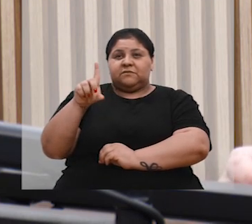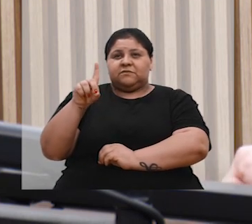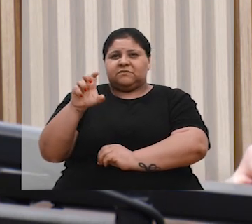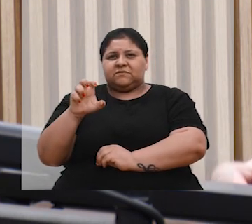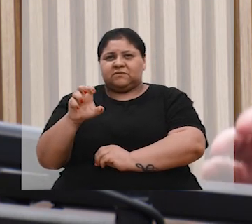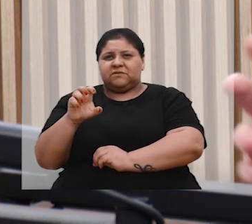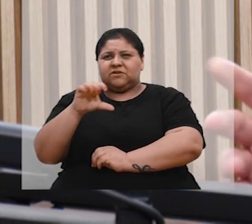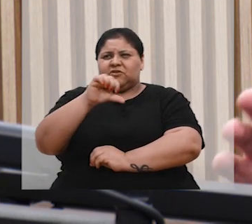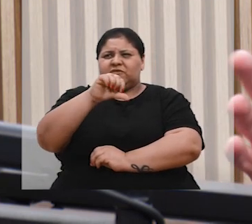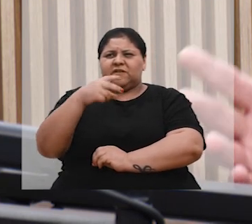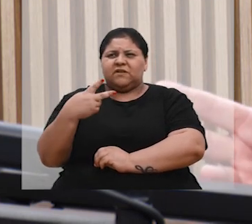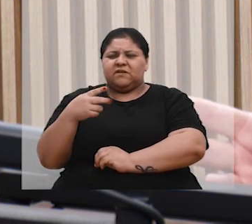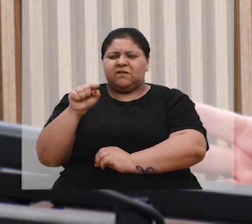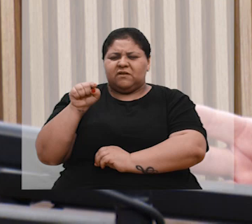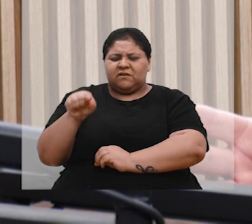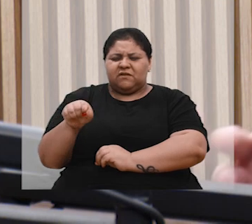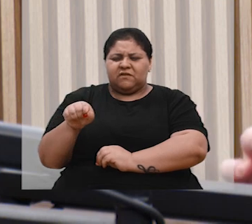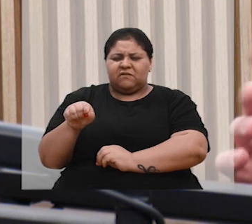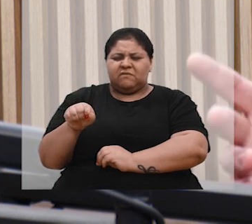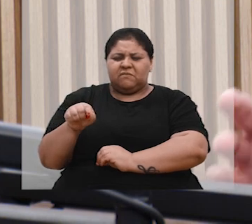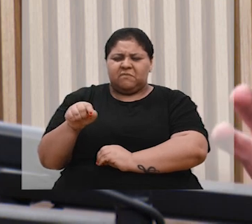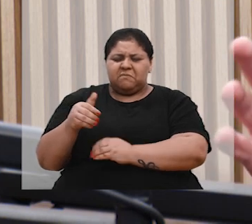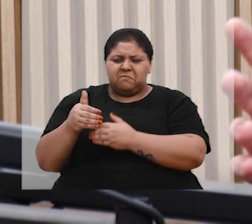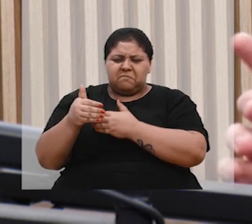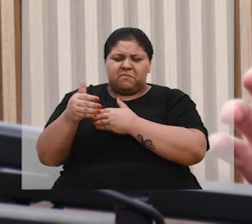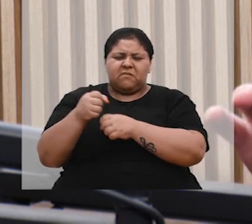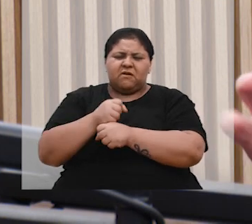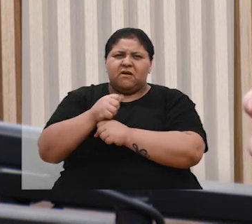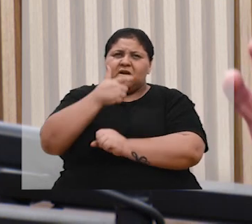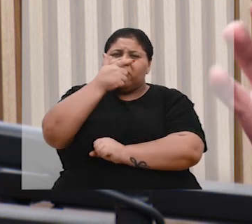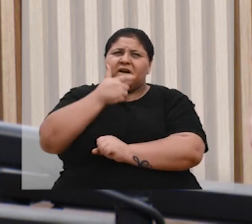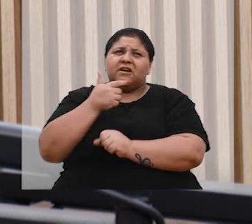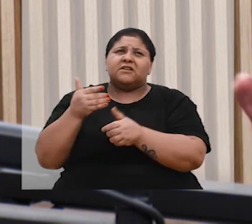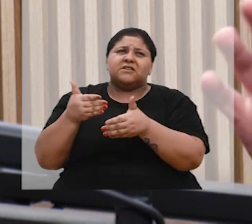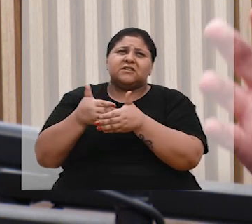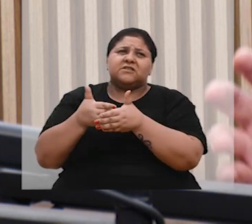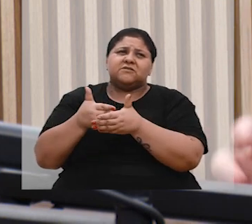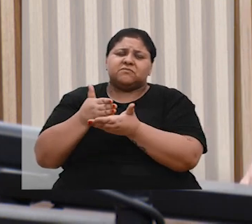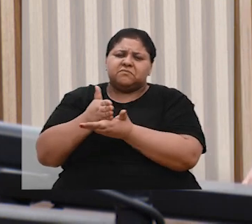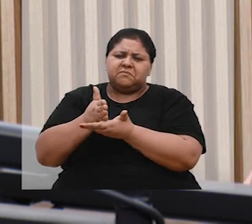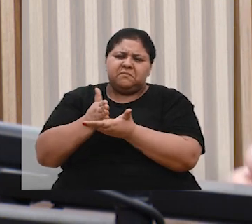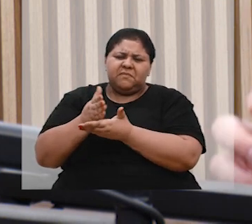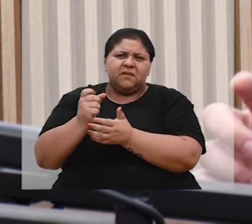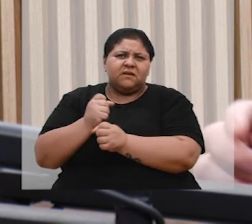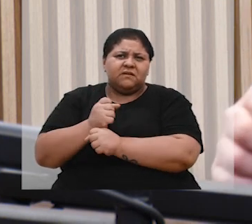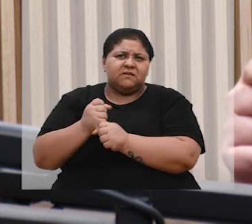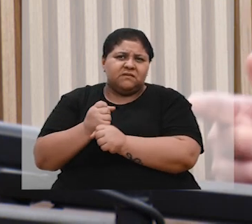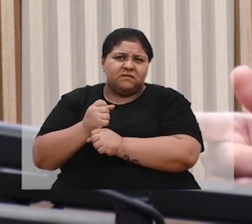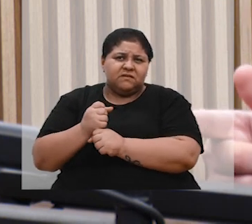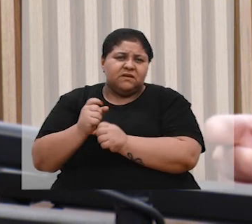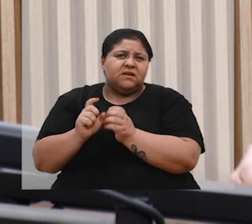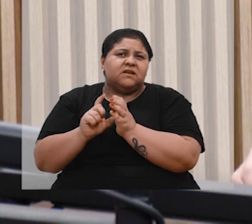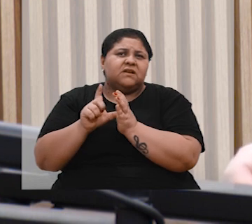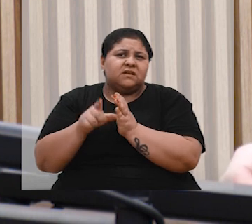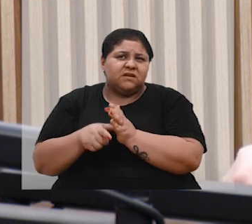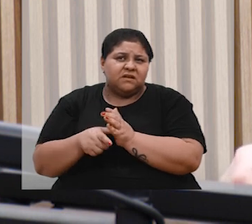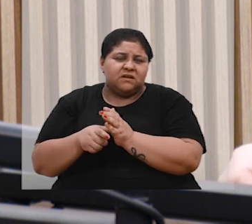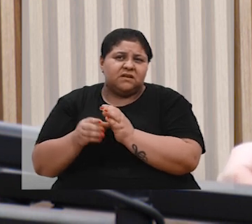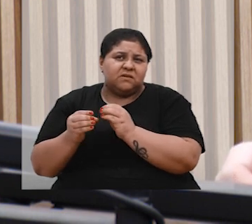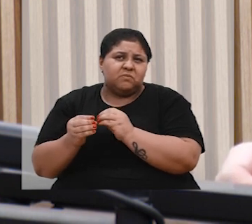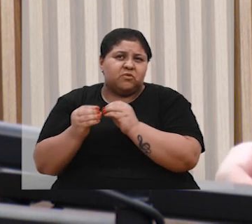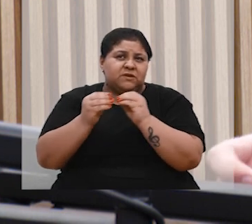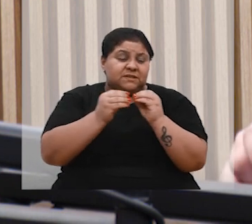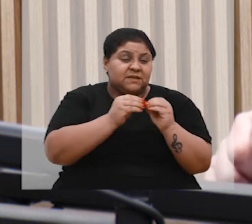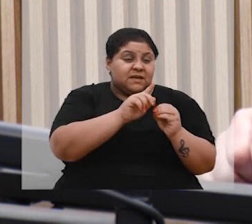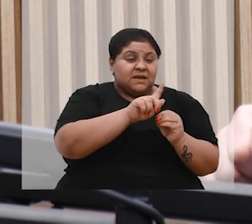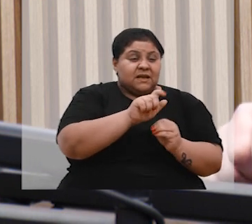gente ficou durante aquele ano, se eu não estou enganado, até metade daquele ano, e aí nós fomos para a Galeria